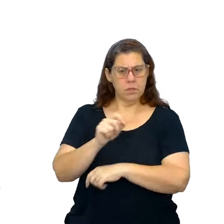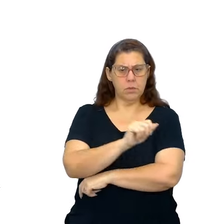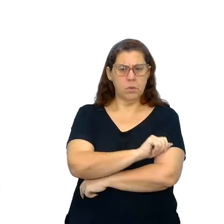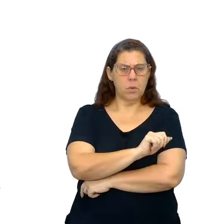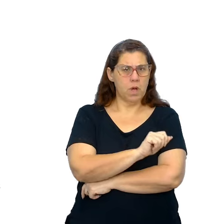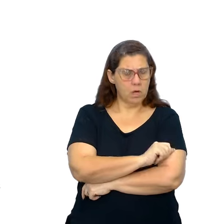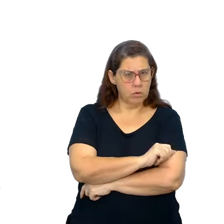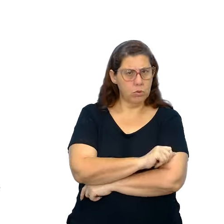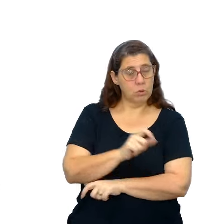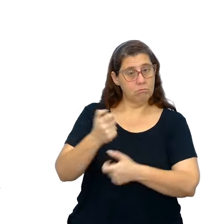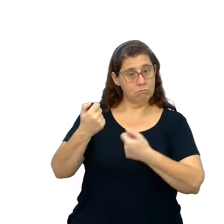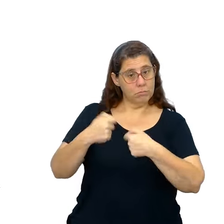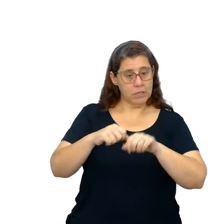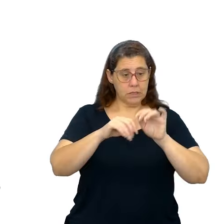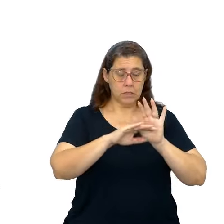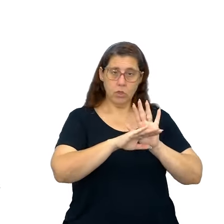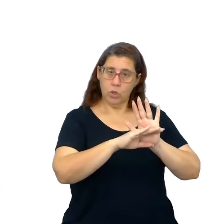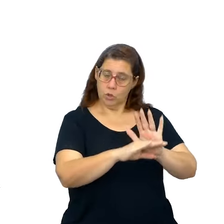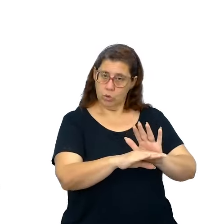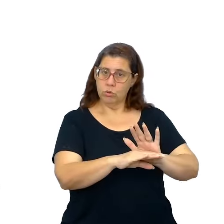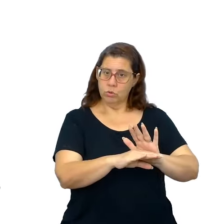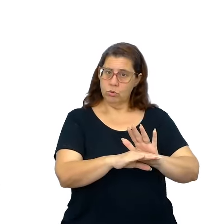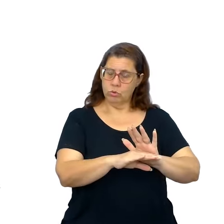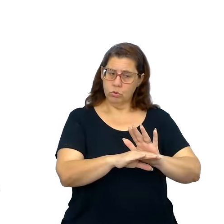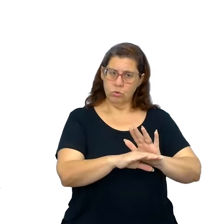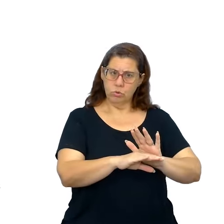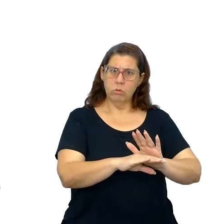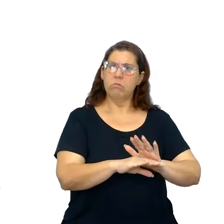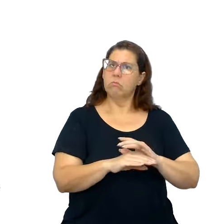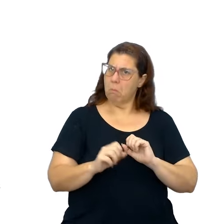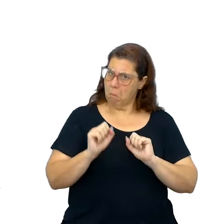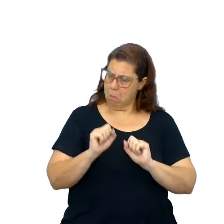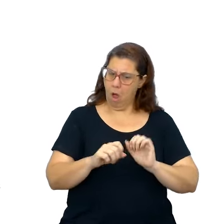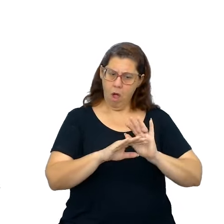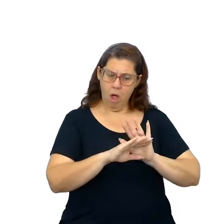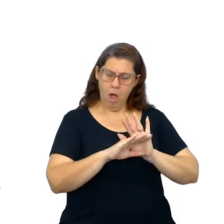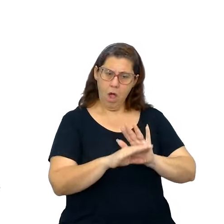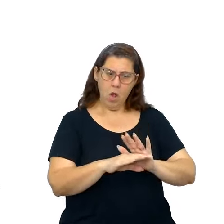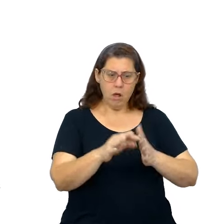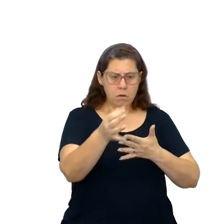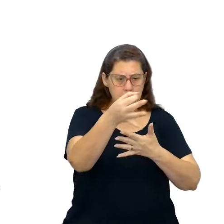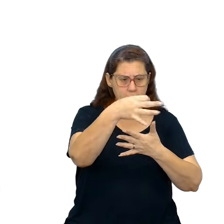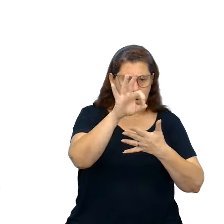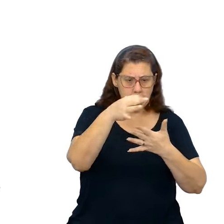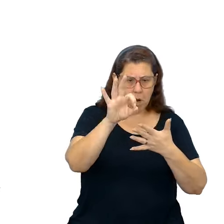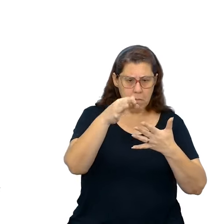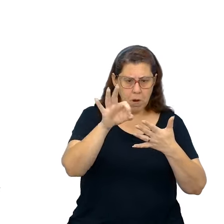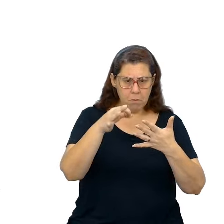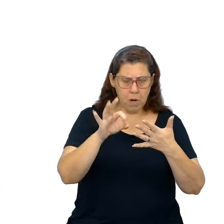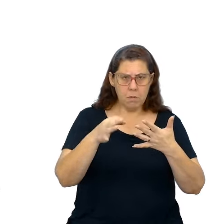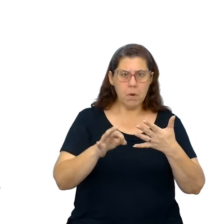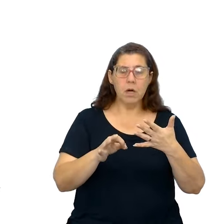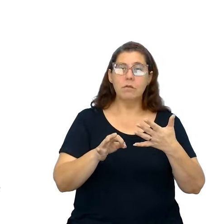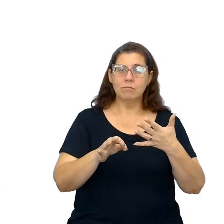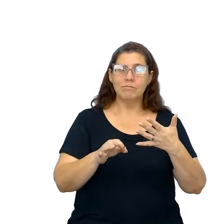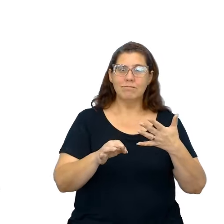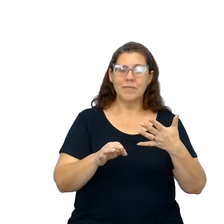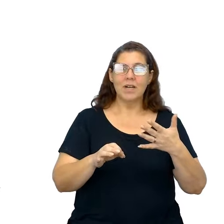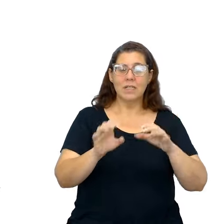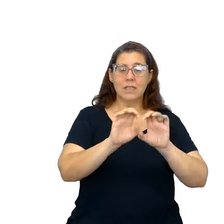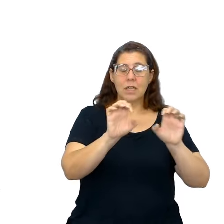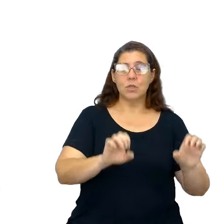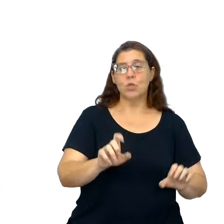aluno necessita de um auxílio, faça a intervenção, faça a correção da estrutura lógica para